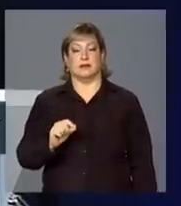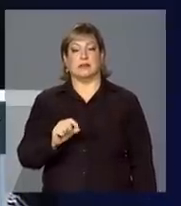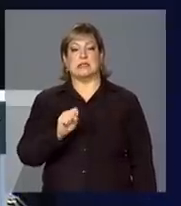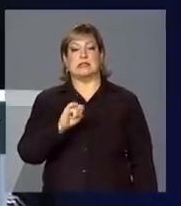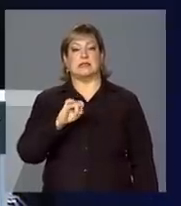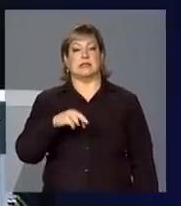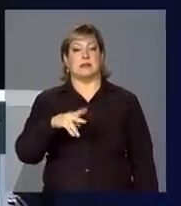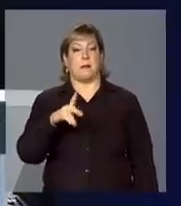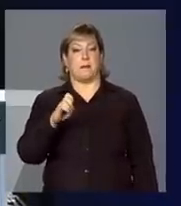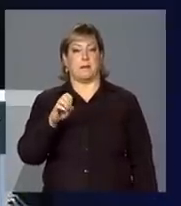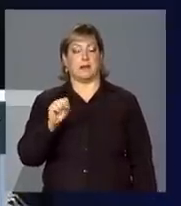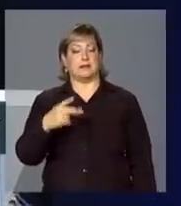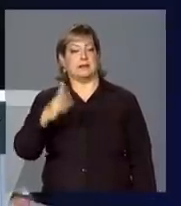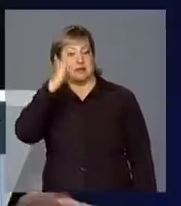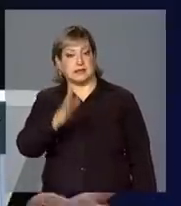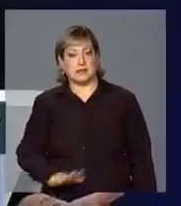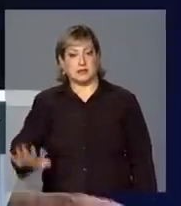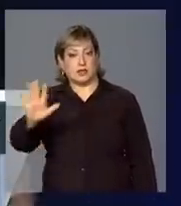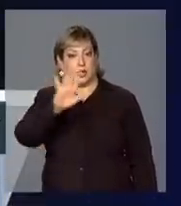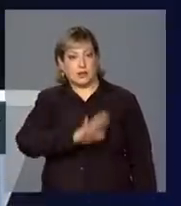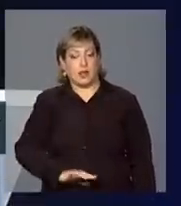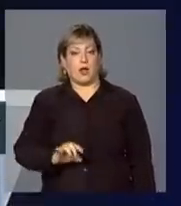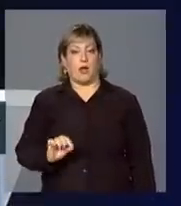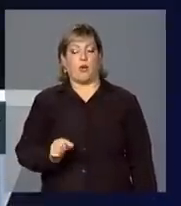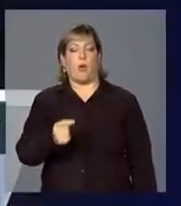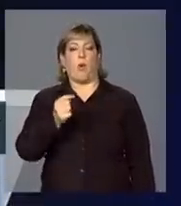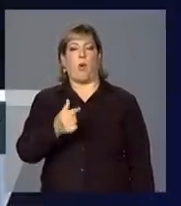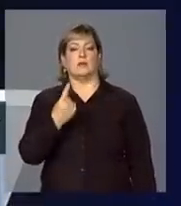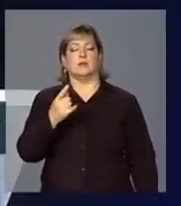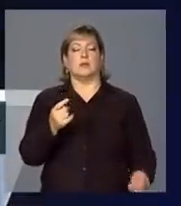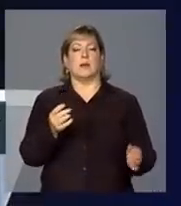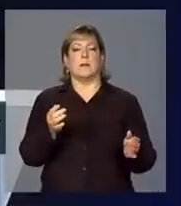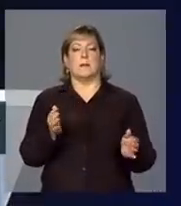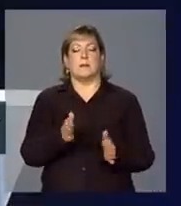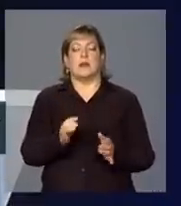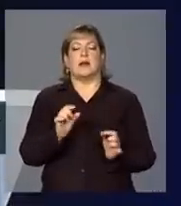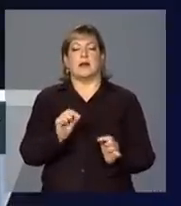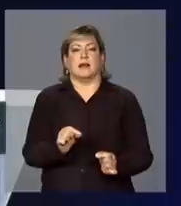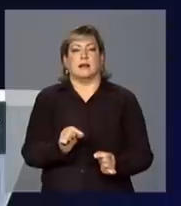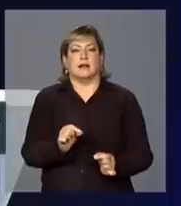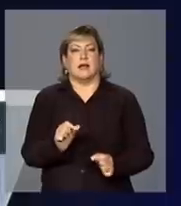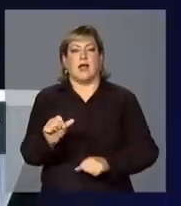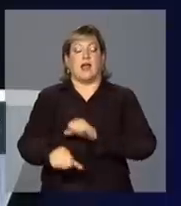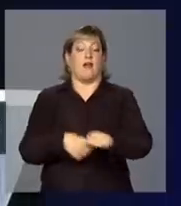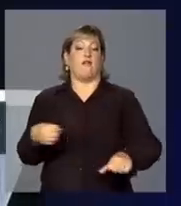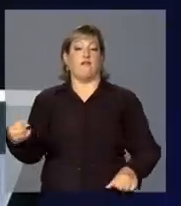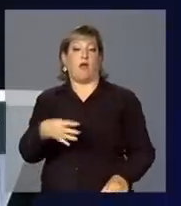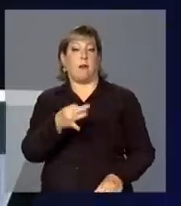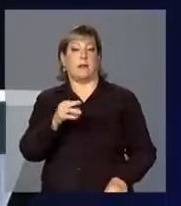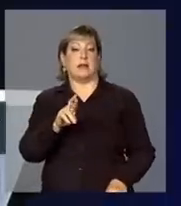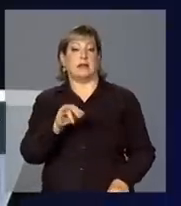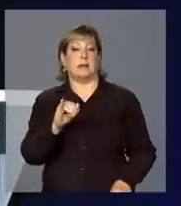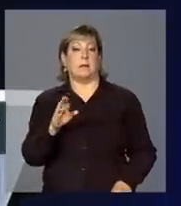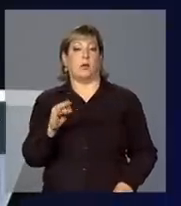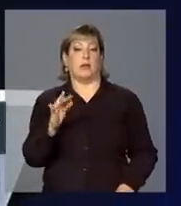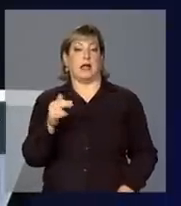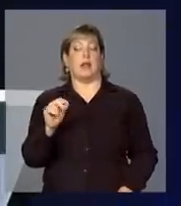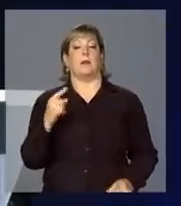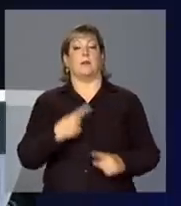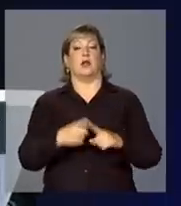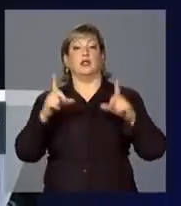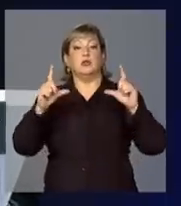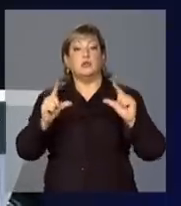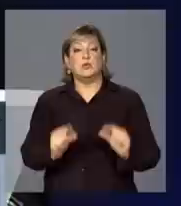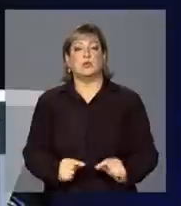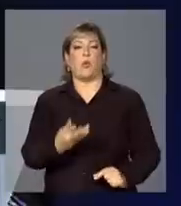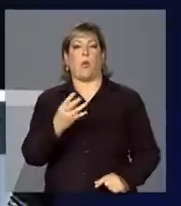Nacional, que foi quase uma mini-reforma tributária, por ter reduzido os tributos em